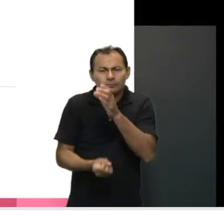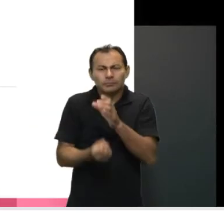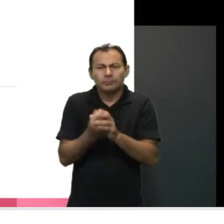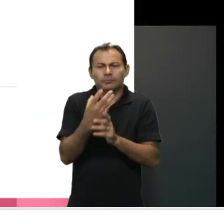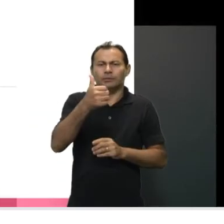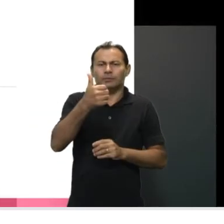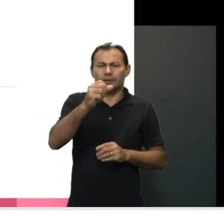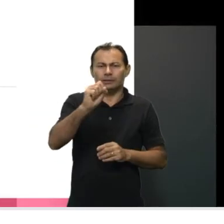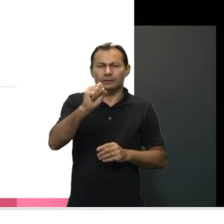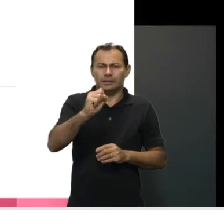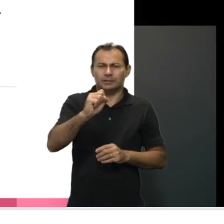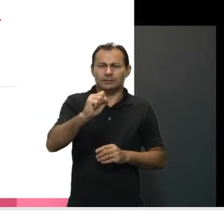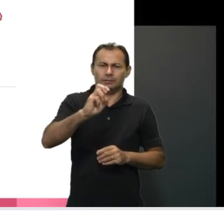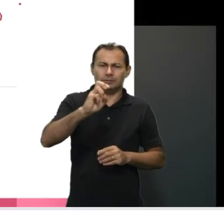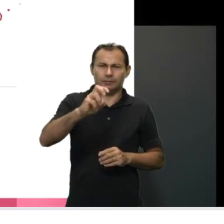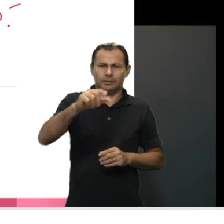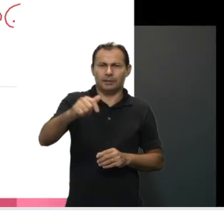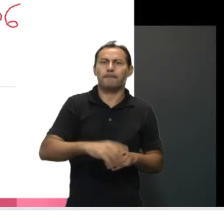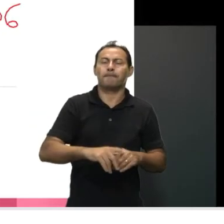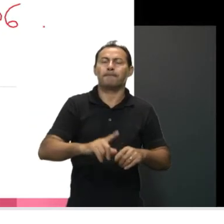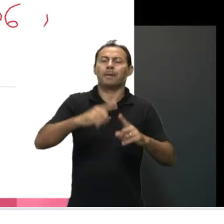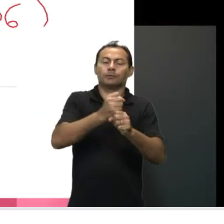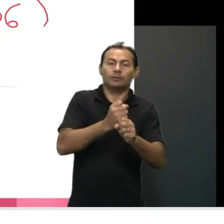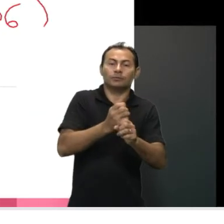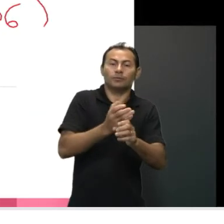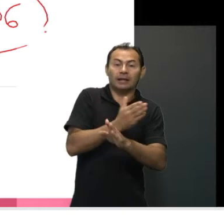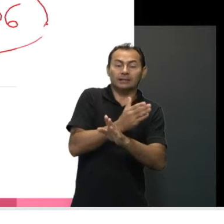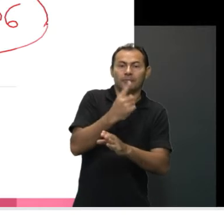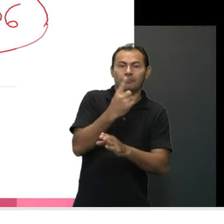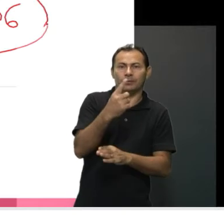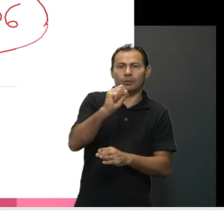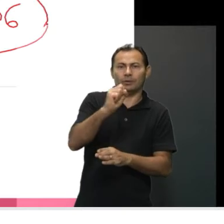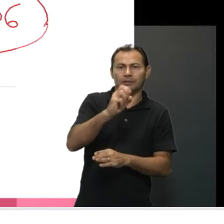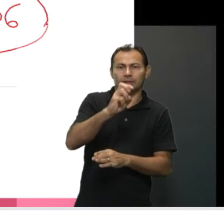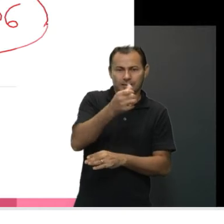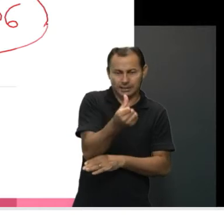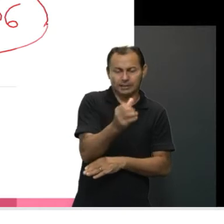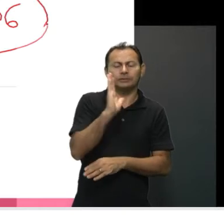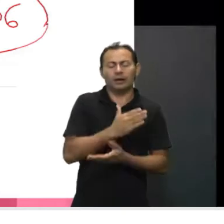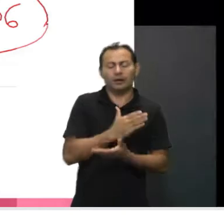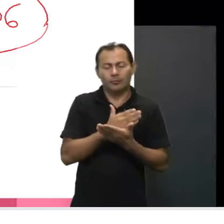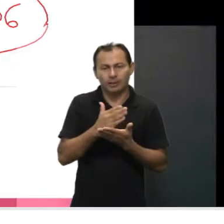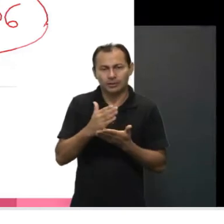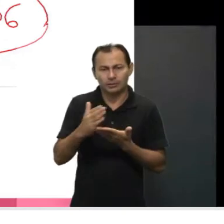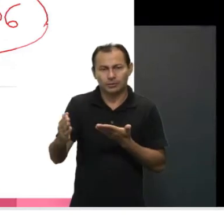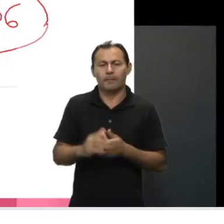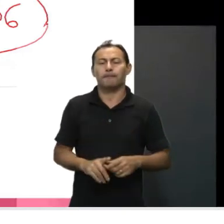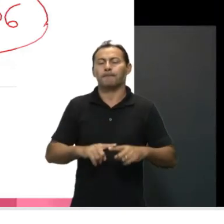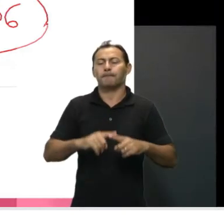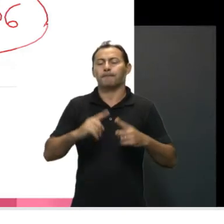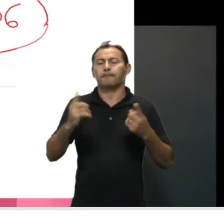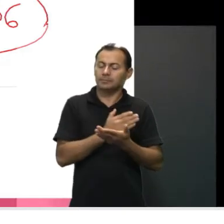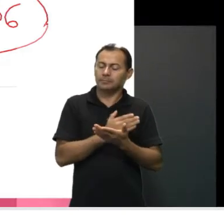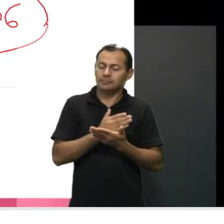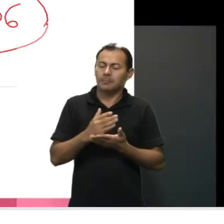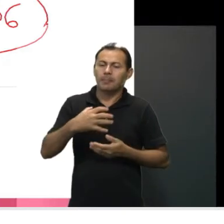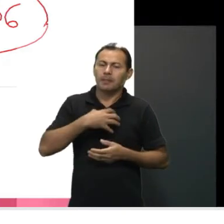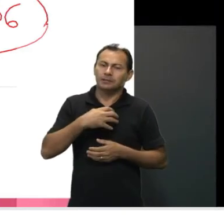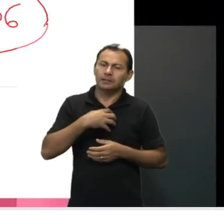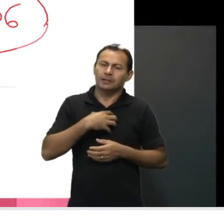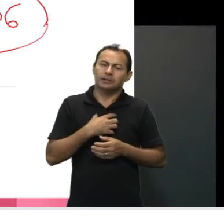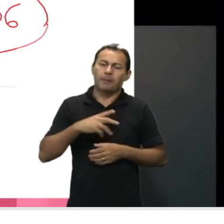1856 o Instituto já iniciou, mas ele iniciou de modo privado, ensino privado. Então, somente